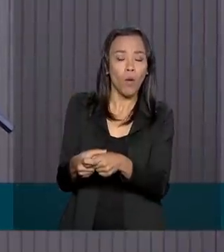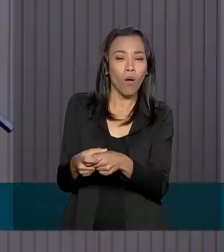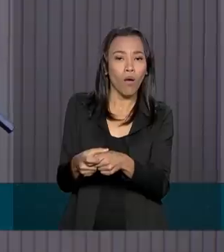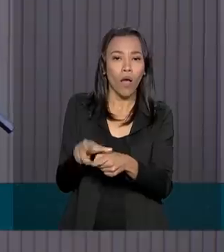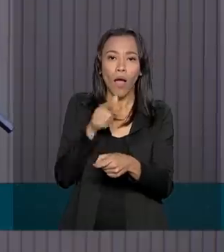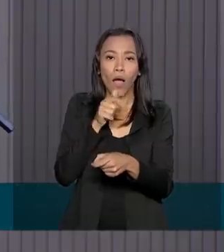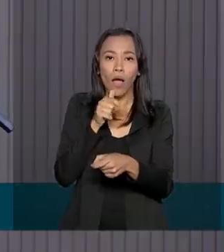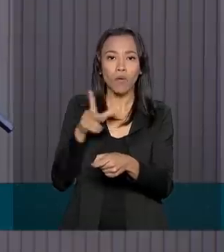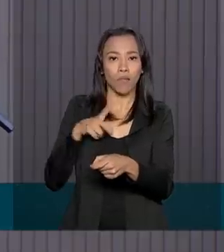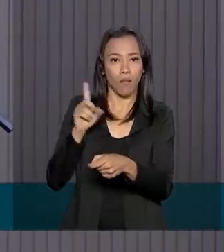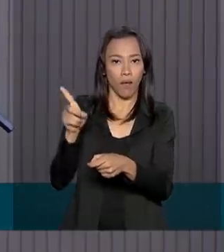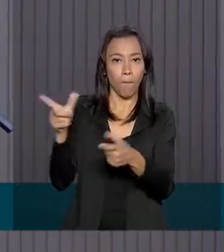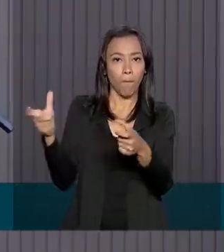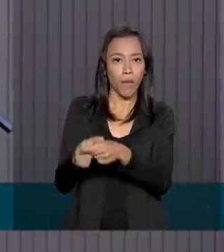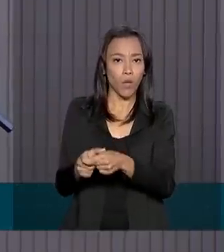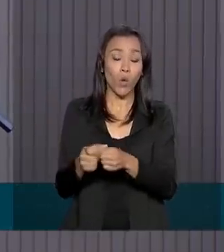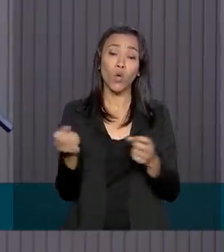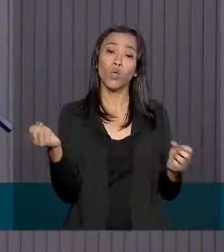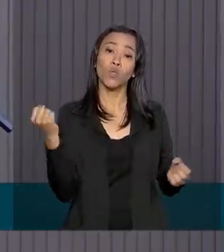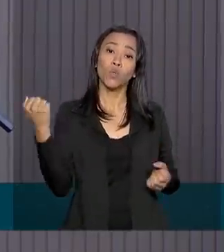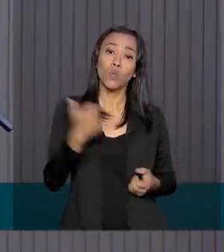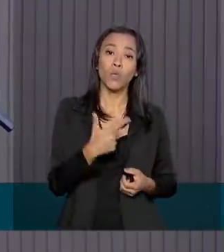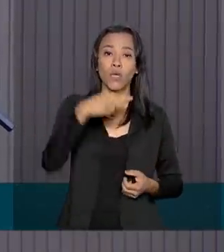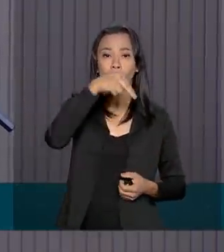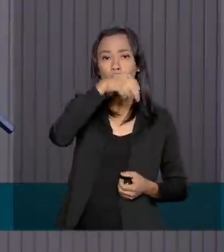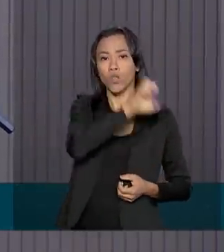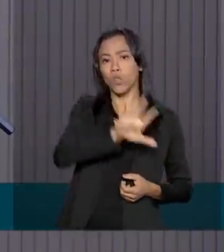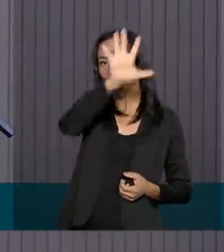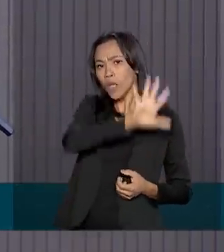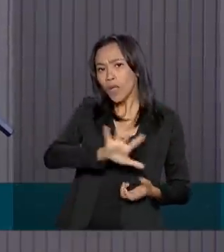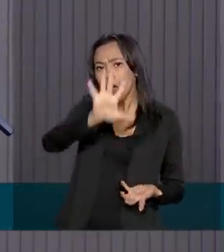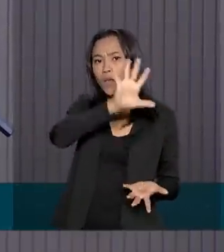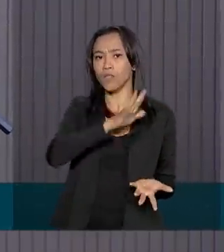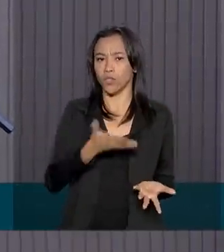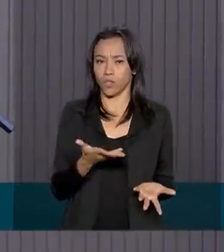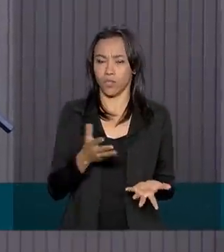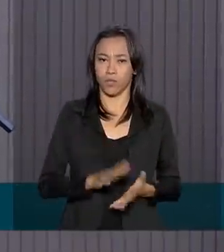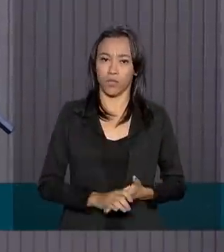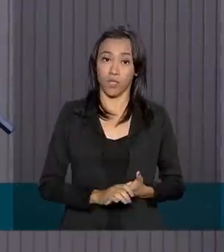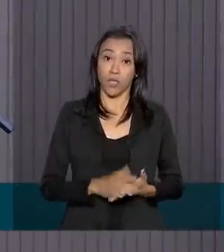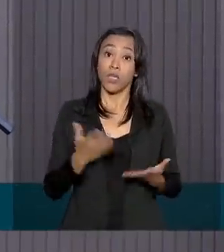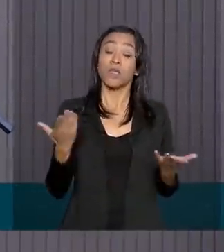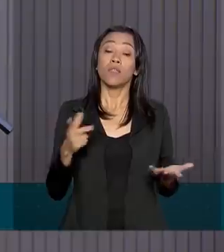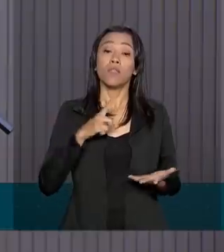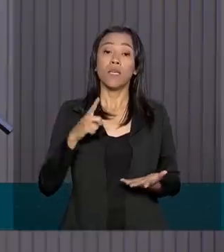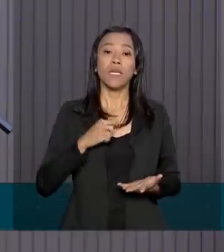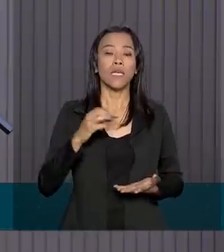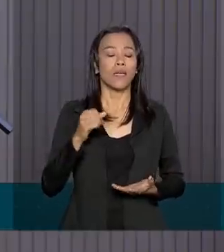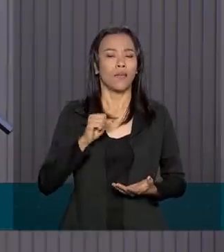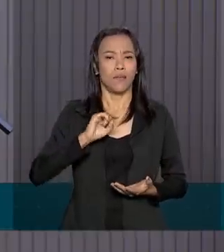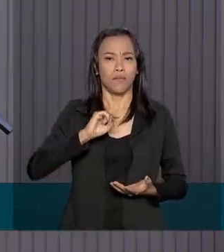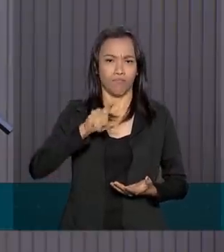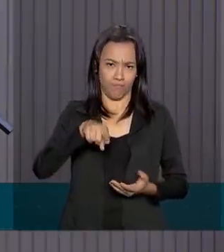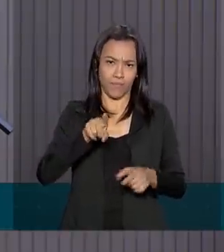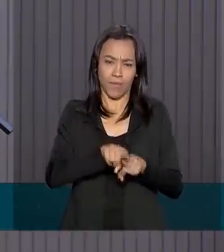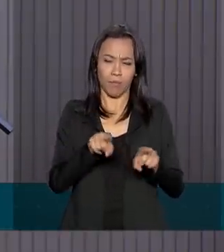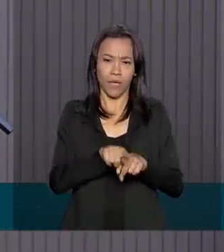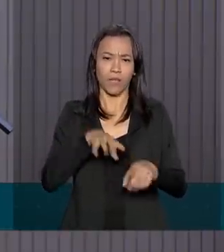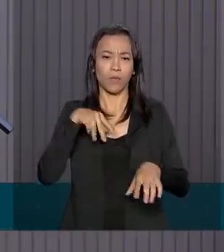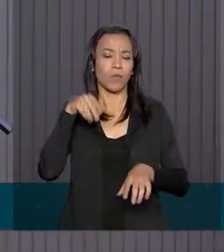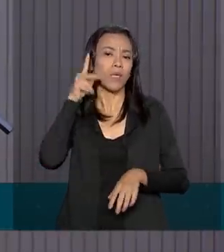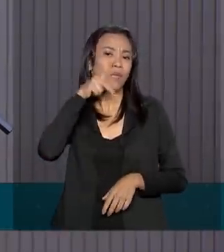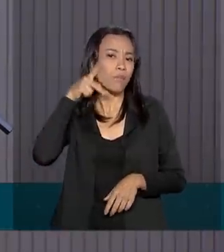nordestino. Mas hoje, por coincidência, está em Campina Grande o nosso Marcos Pontes,